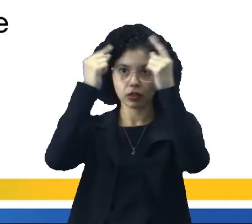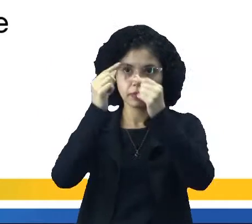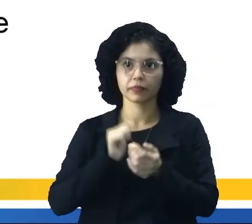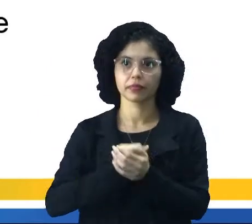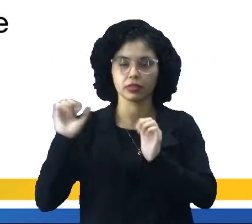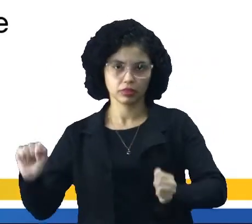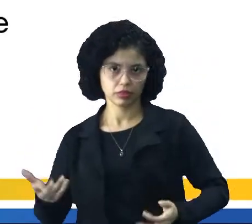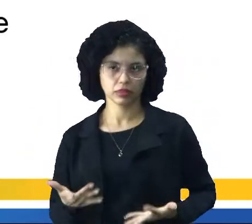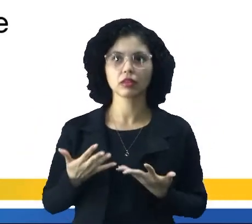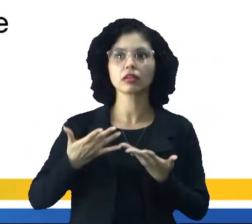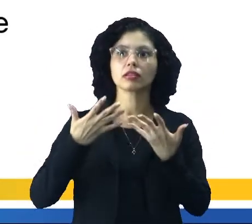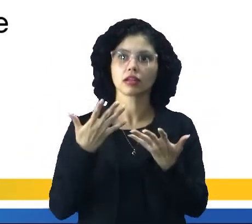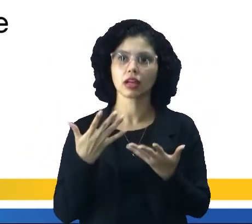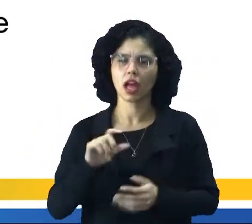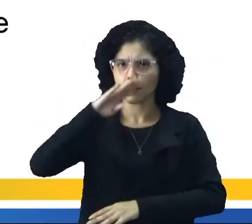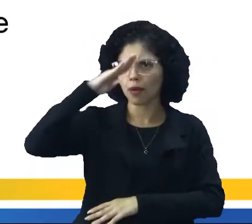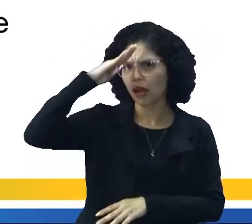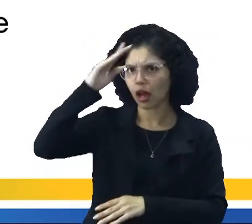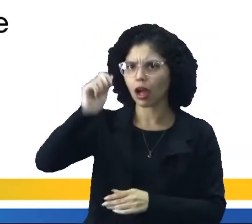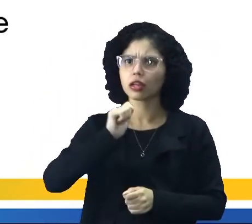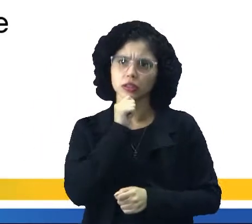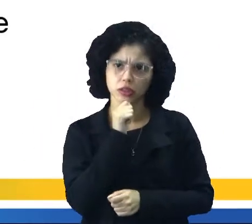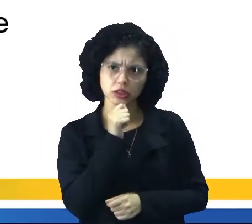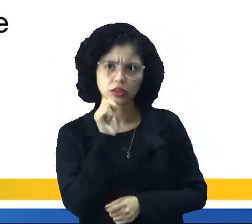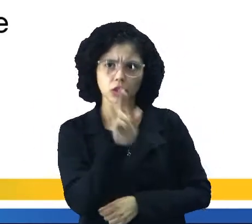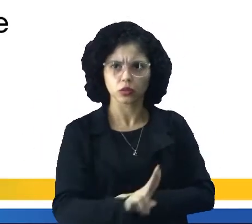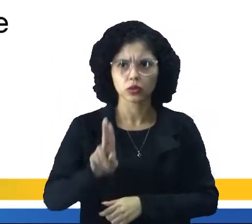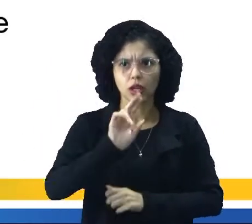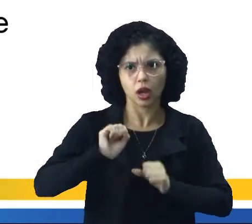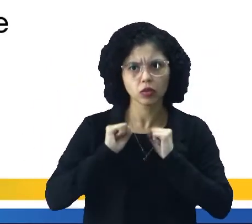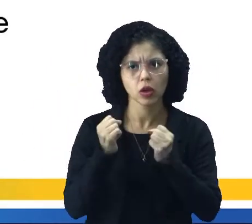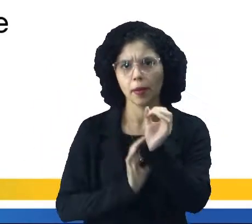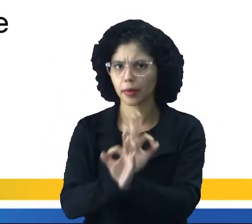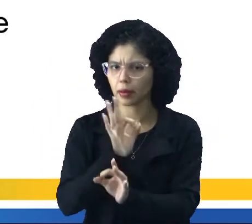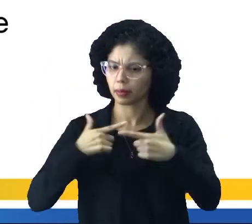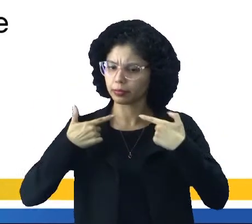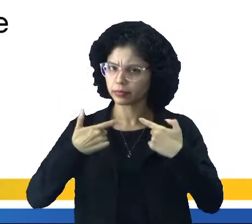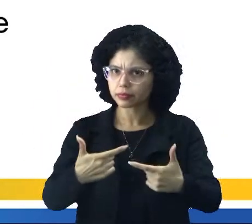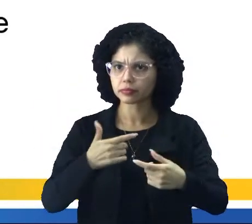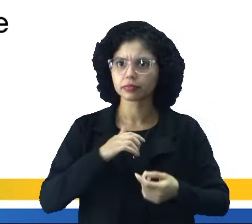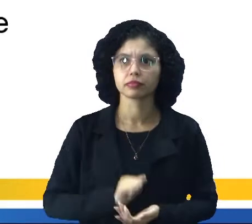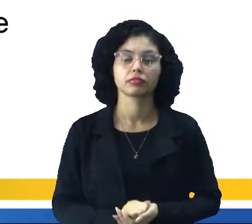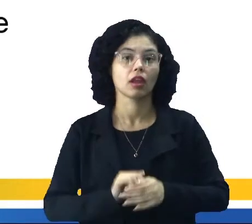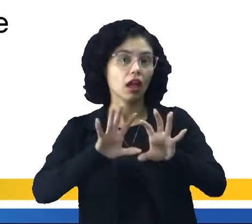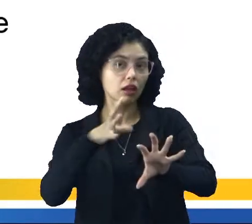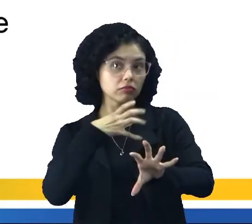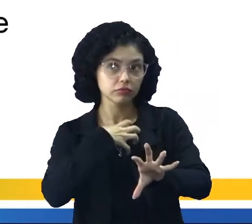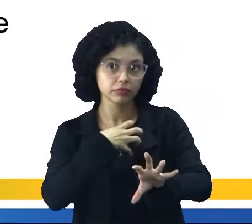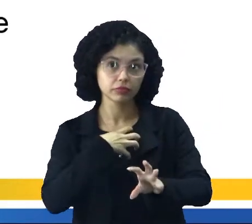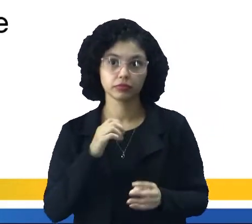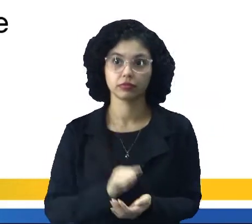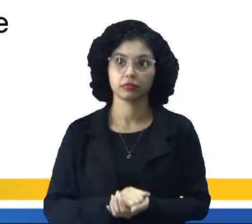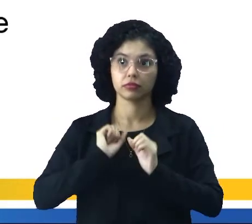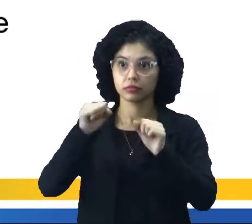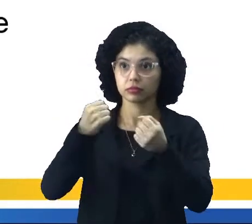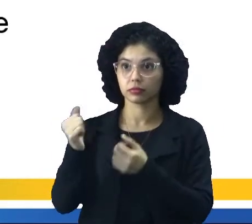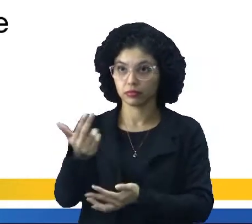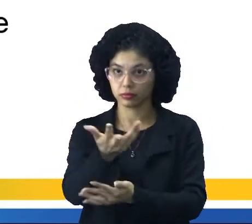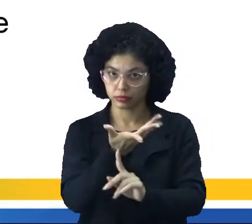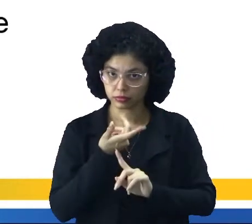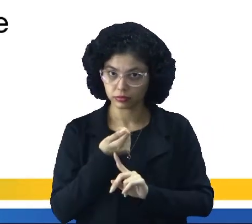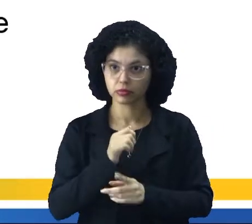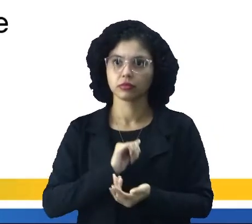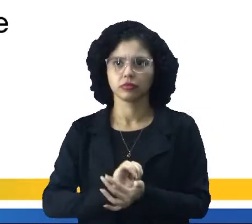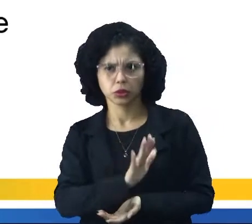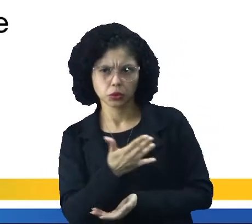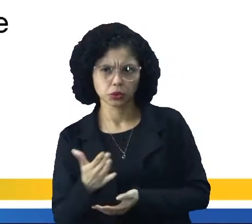enaltecendo o viés estético e militar, usando a atividade física como preparo para as guerras. Nesse sentido, a ginástica é uma arte que,